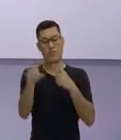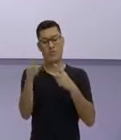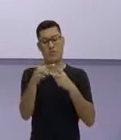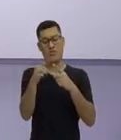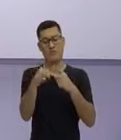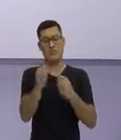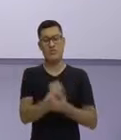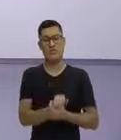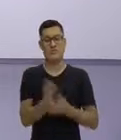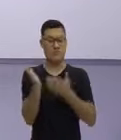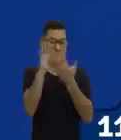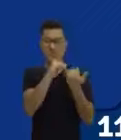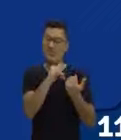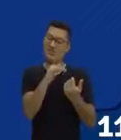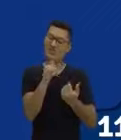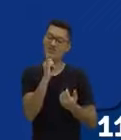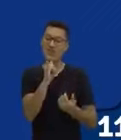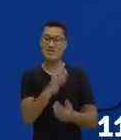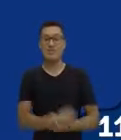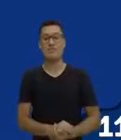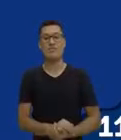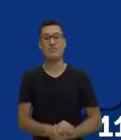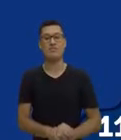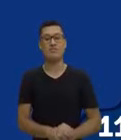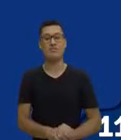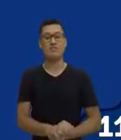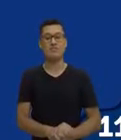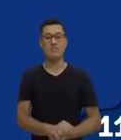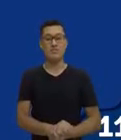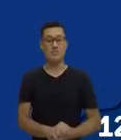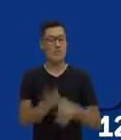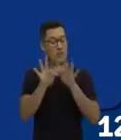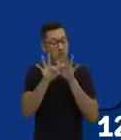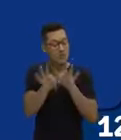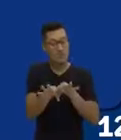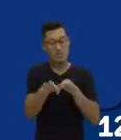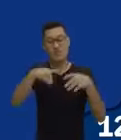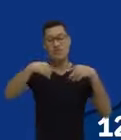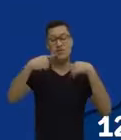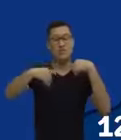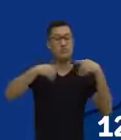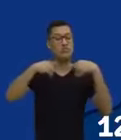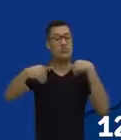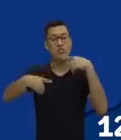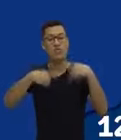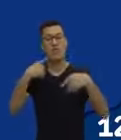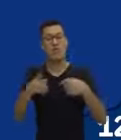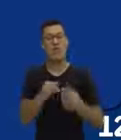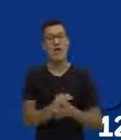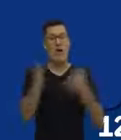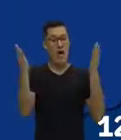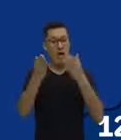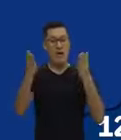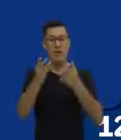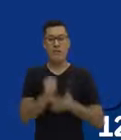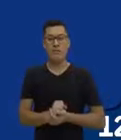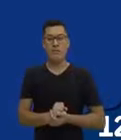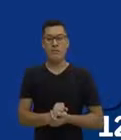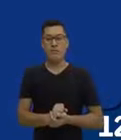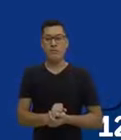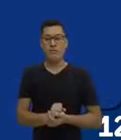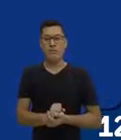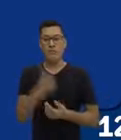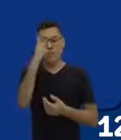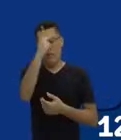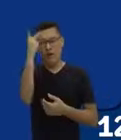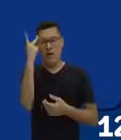Bora lá para o exemplo, vou dar uma olhada aqui na cartela. Então, para não ficar dúvida, a gente vai analisar o seguinte problema agora. Olha lá, Fernando. Um artesão, né, lá